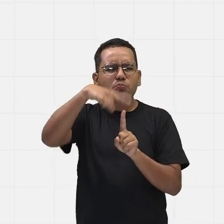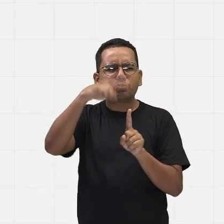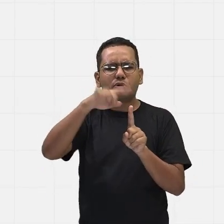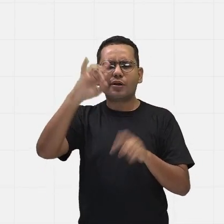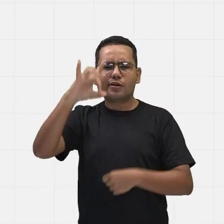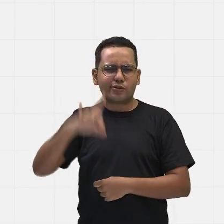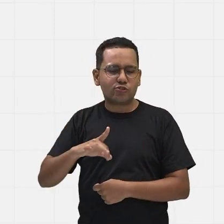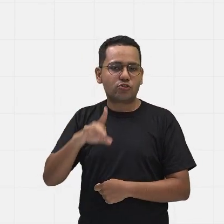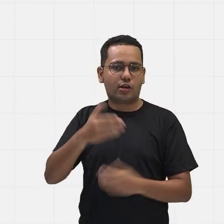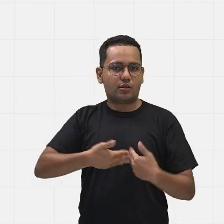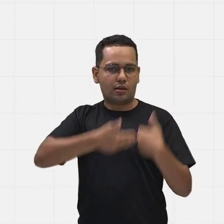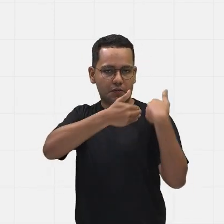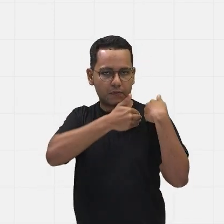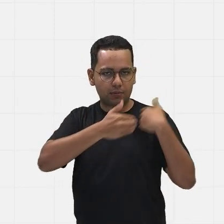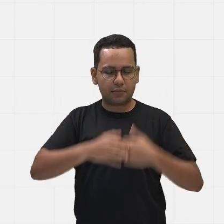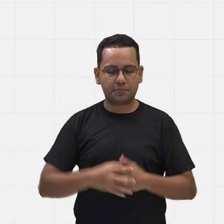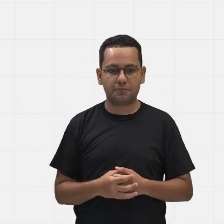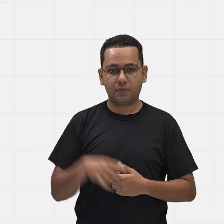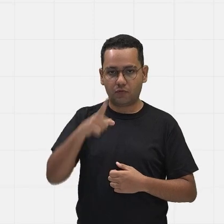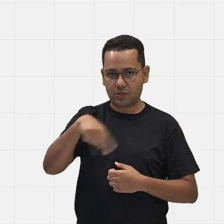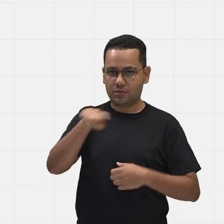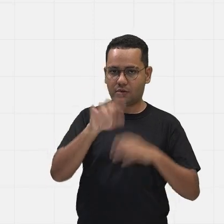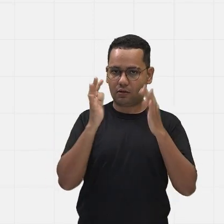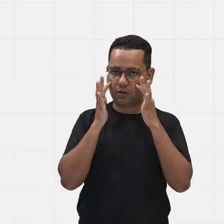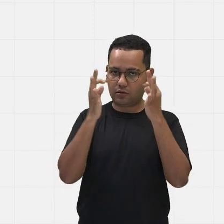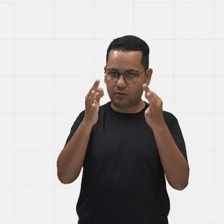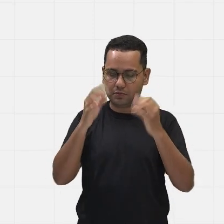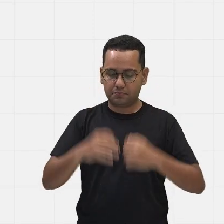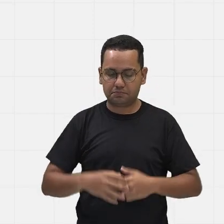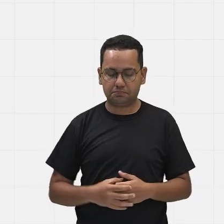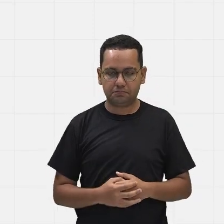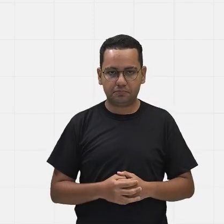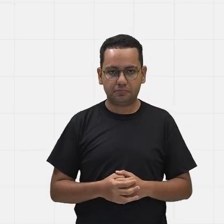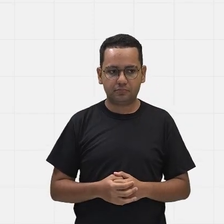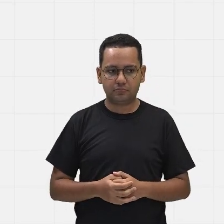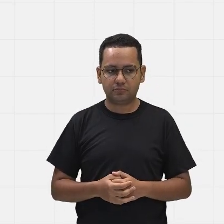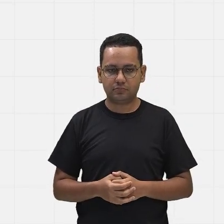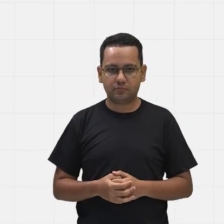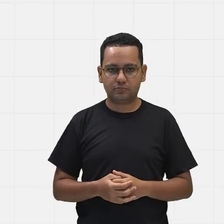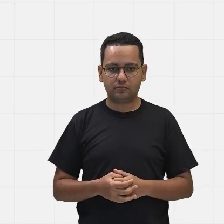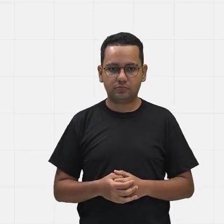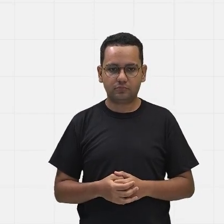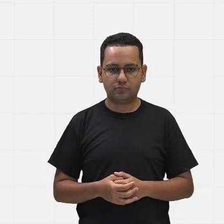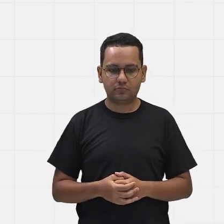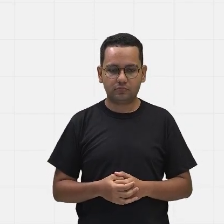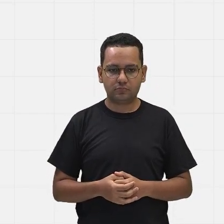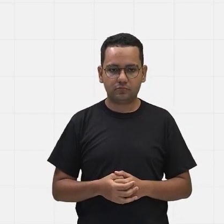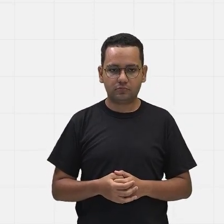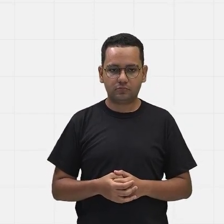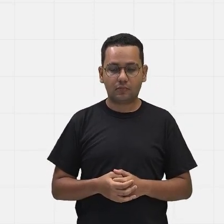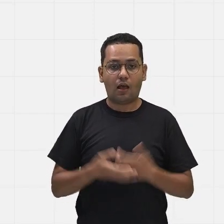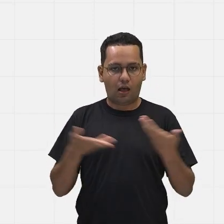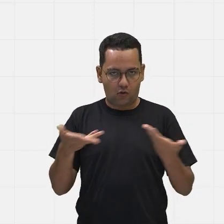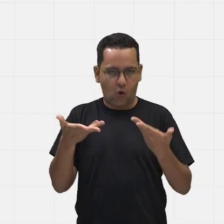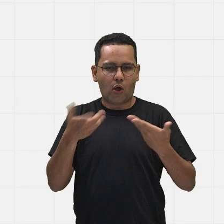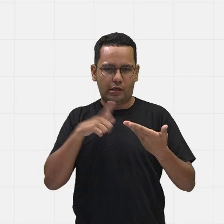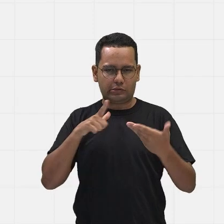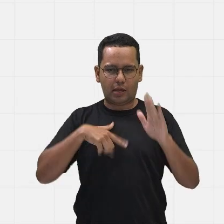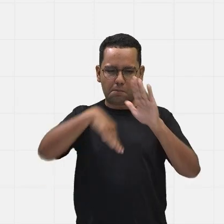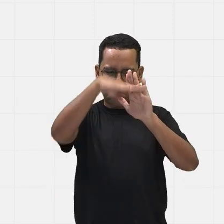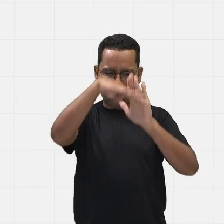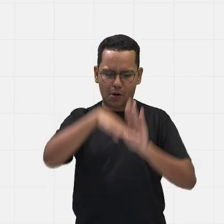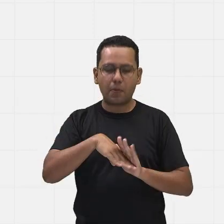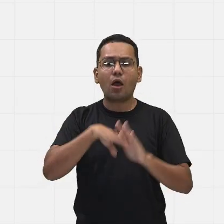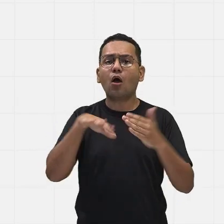vocês. Por quê? Porque a partir de agora você vai saber para onde se direcionar em relação